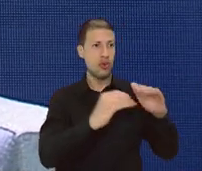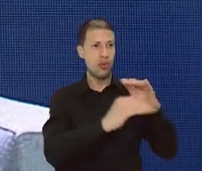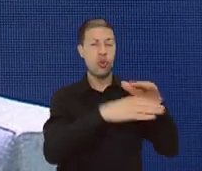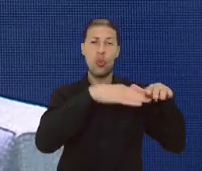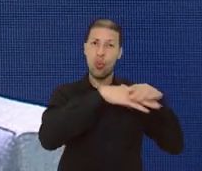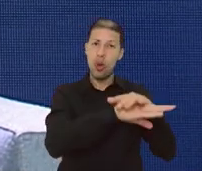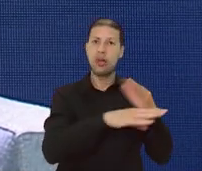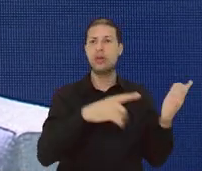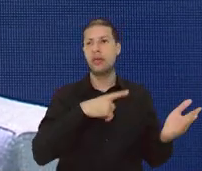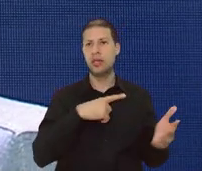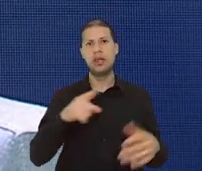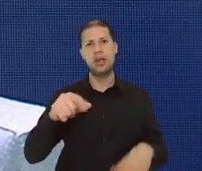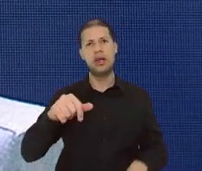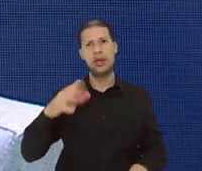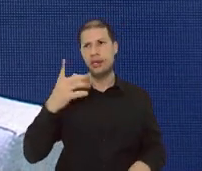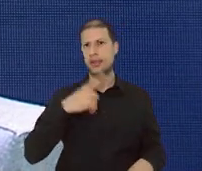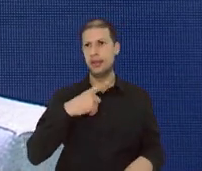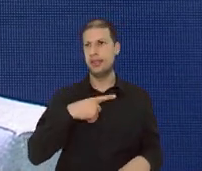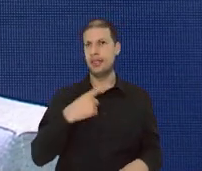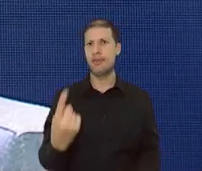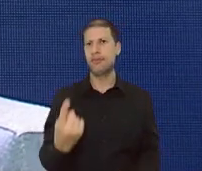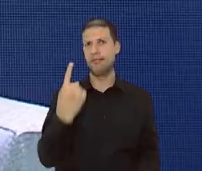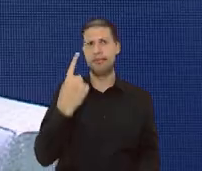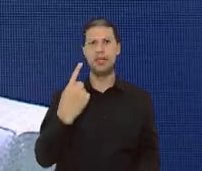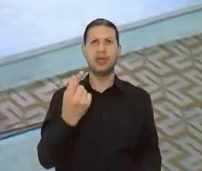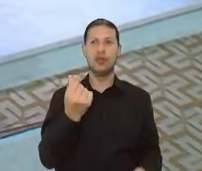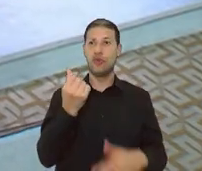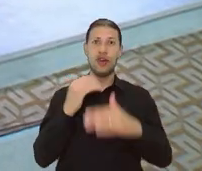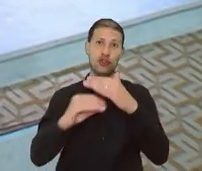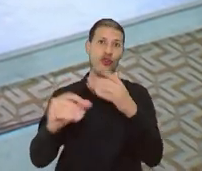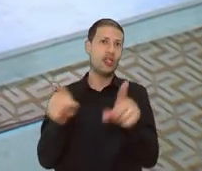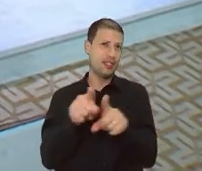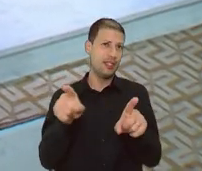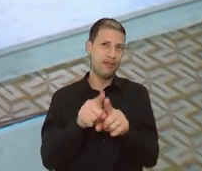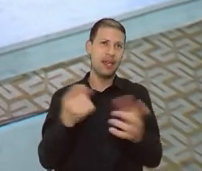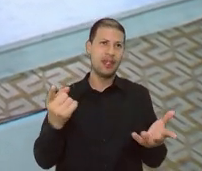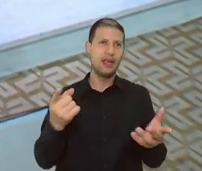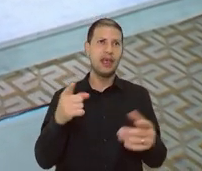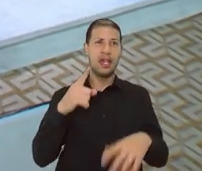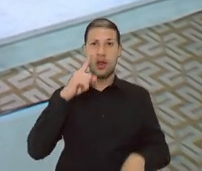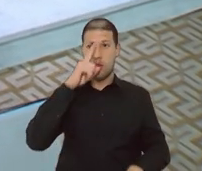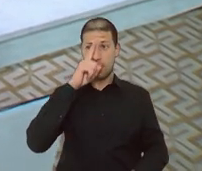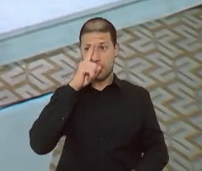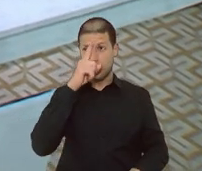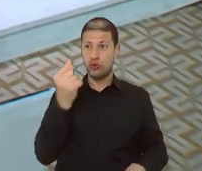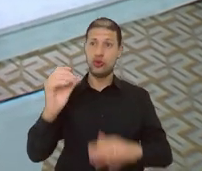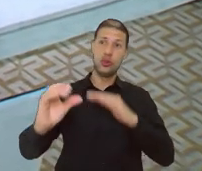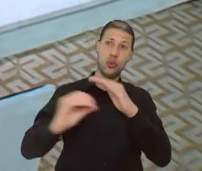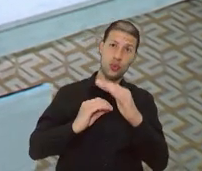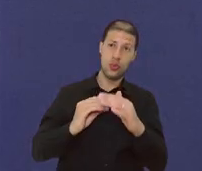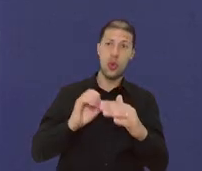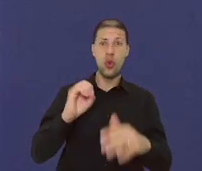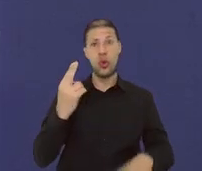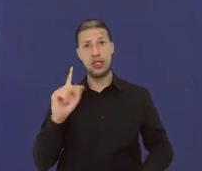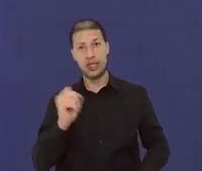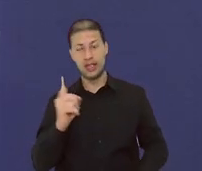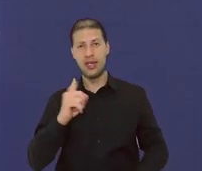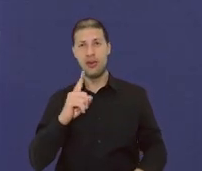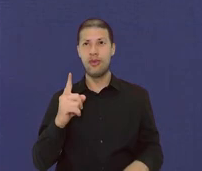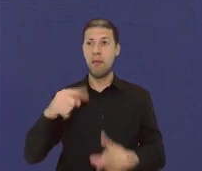o maior acionista individual ele é um investidor também né então no final se o risco retorno da indústria da classe ativa não for